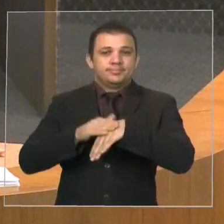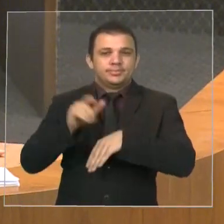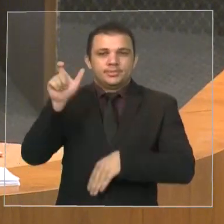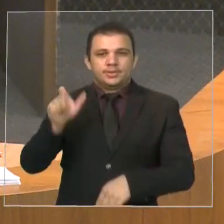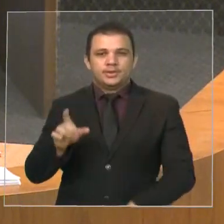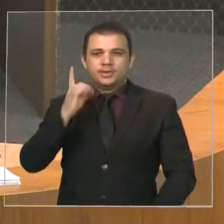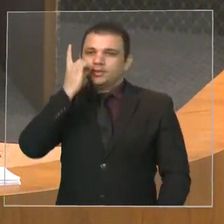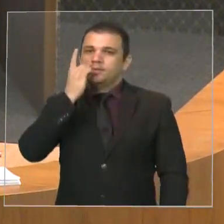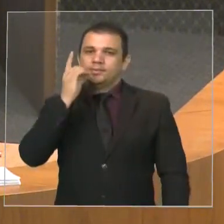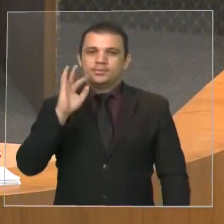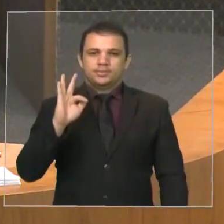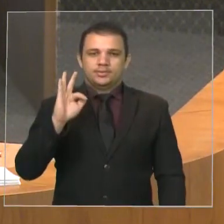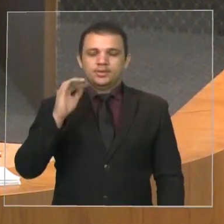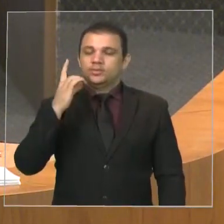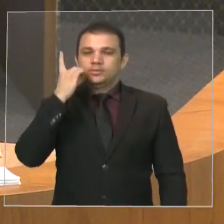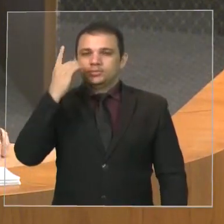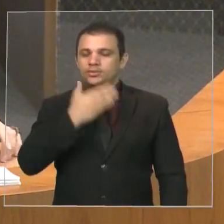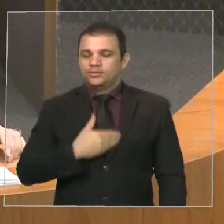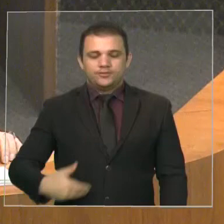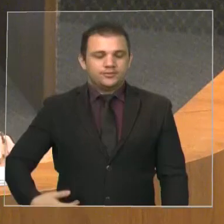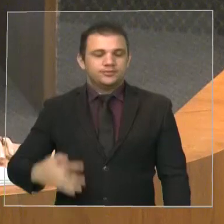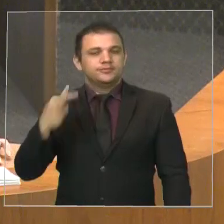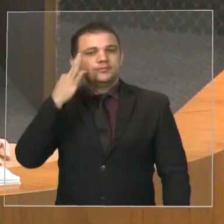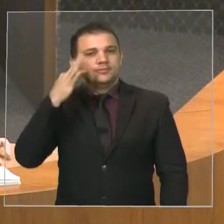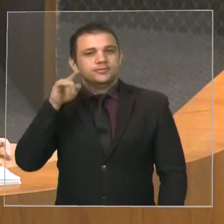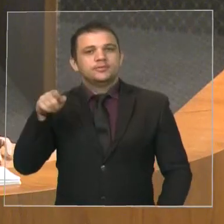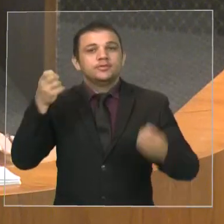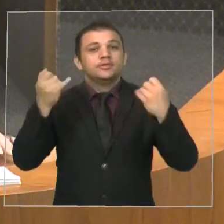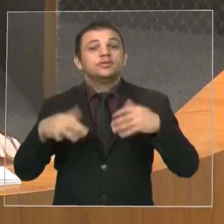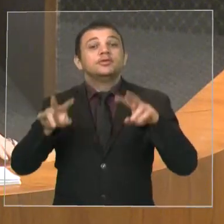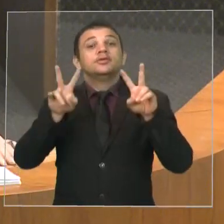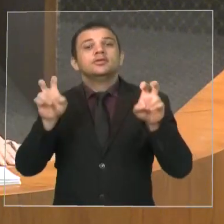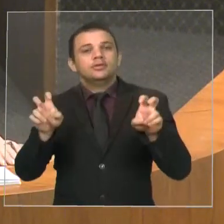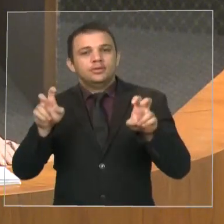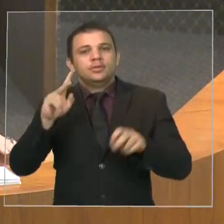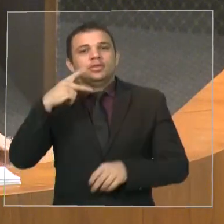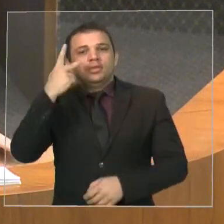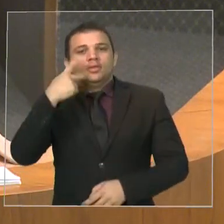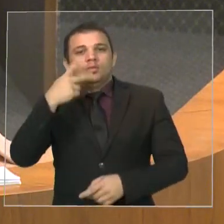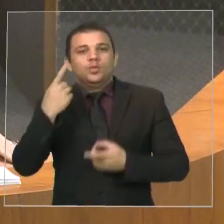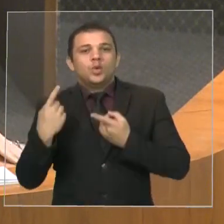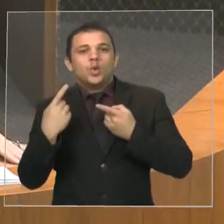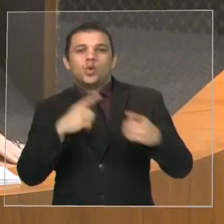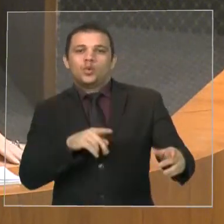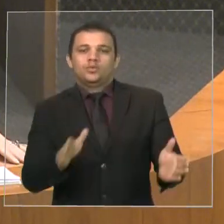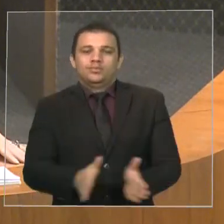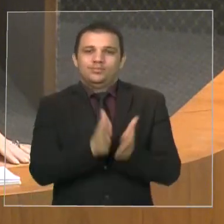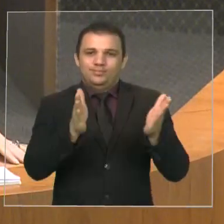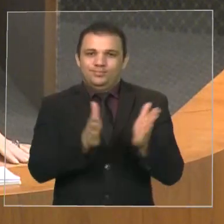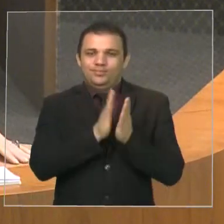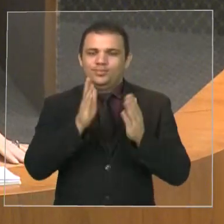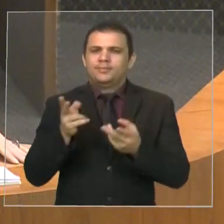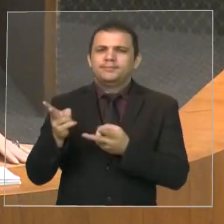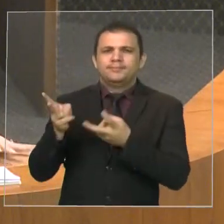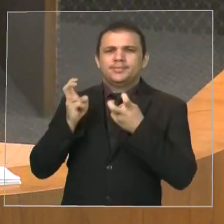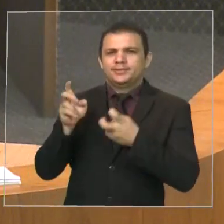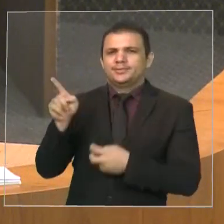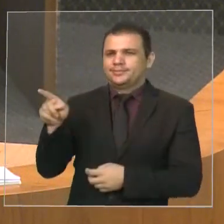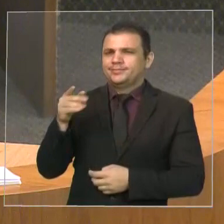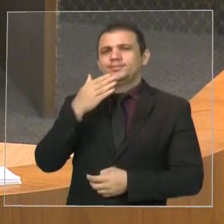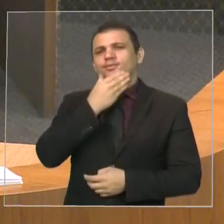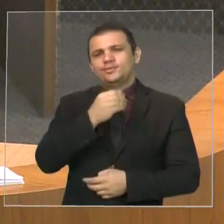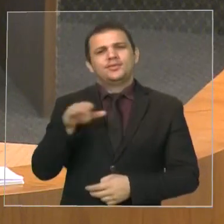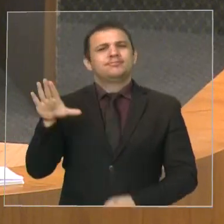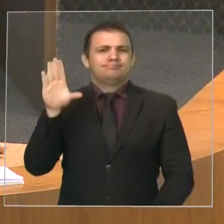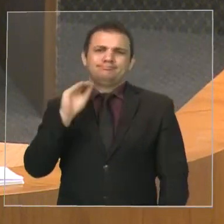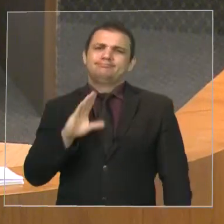sobre a política de combate à pobreza, a gente percebe como tudo não passa de uma falácia do governador